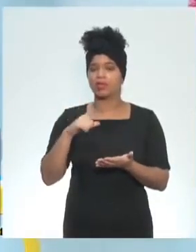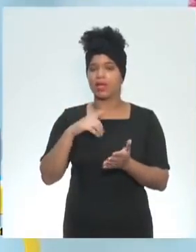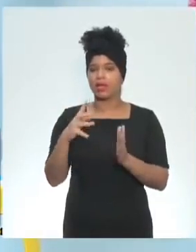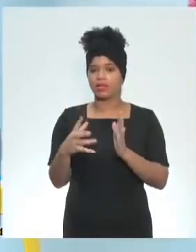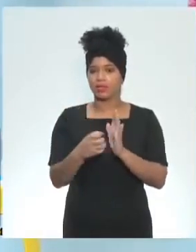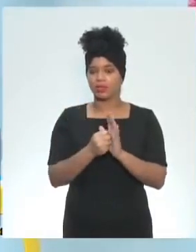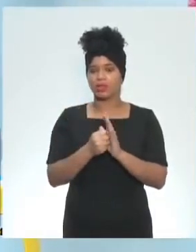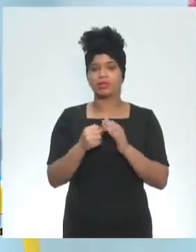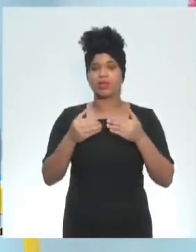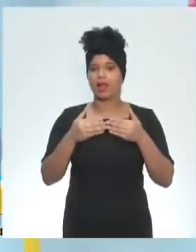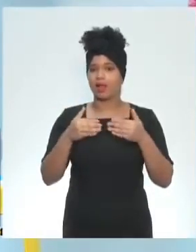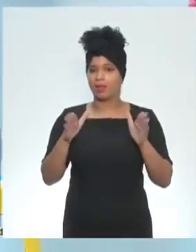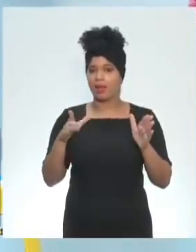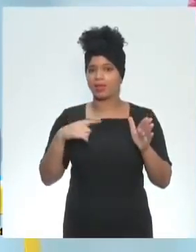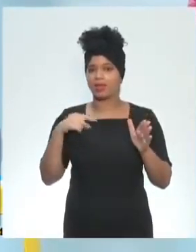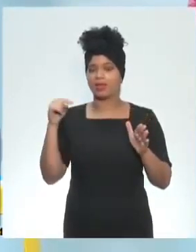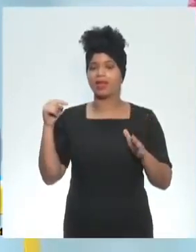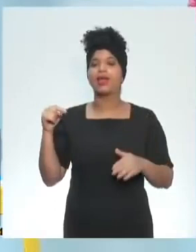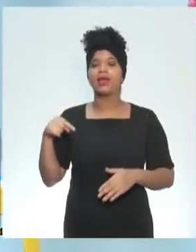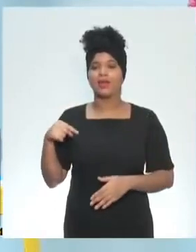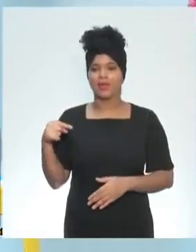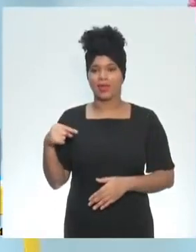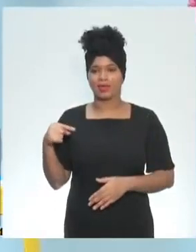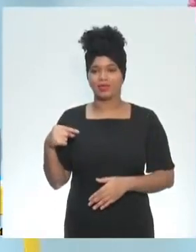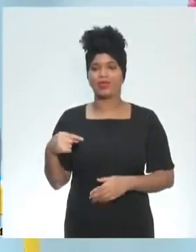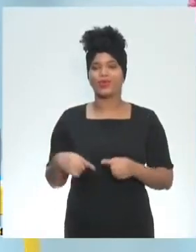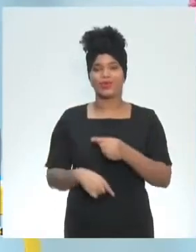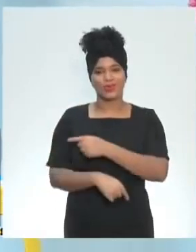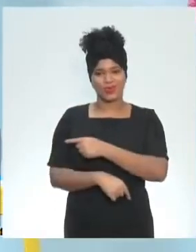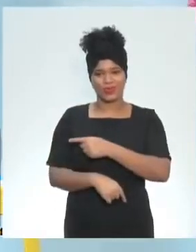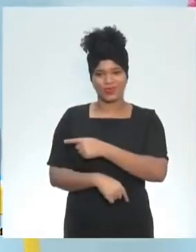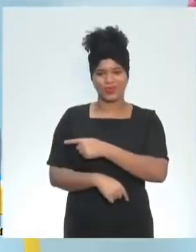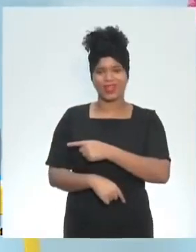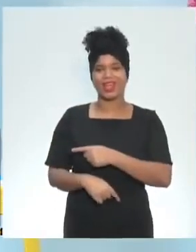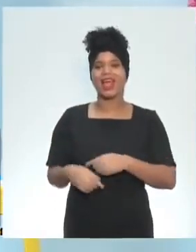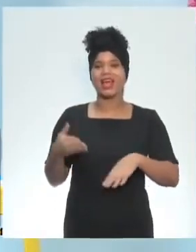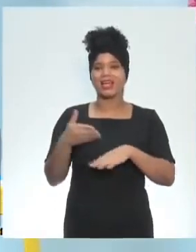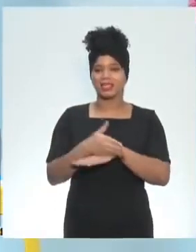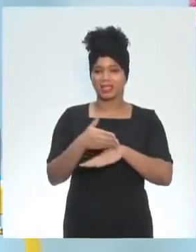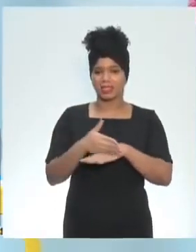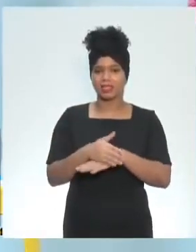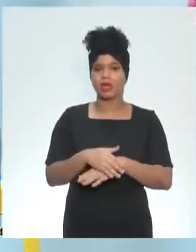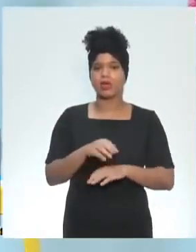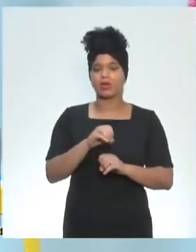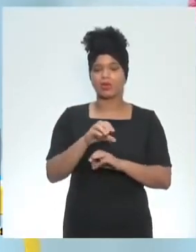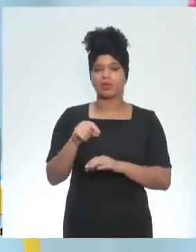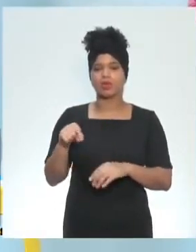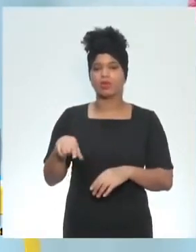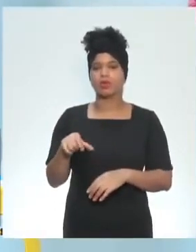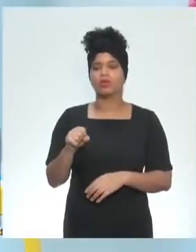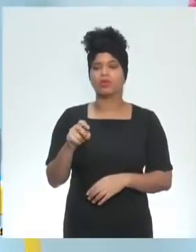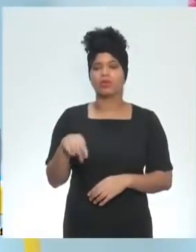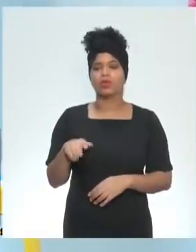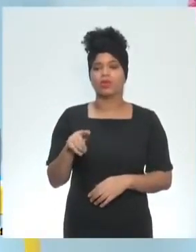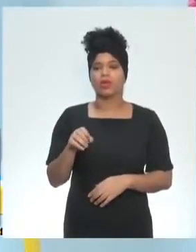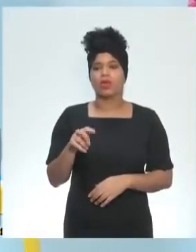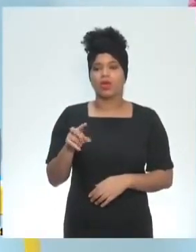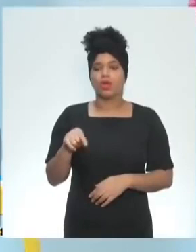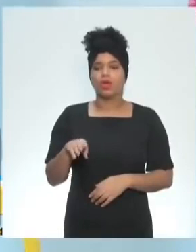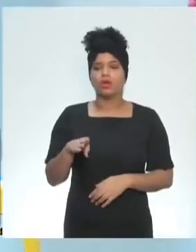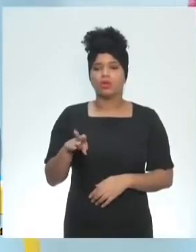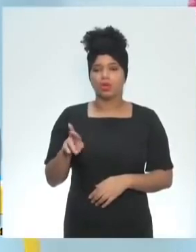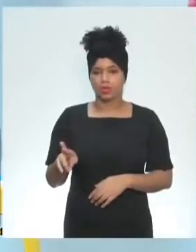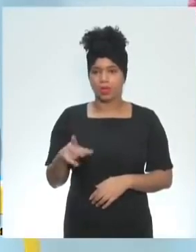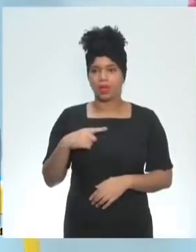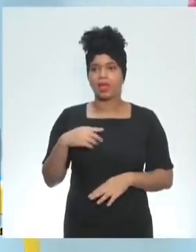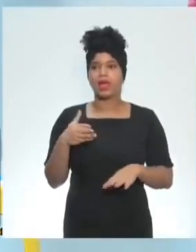tá aparecendo aqui embaixo na tela para vocês onde vocês podem acessar educacão SP gov BR cento estudo línguas tá